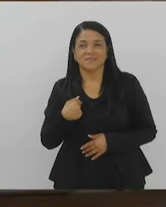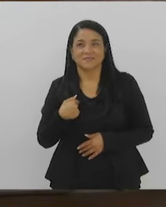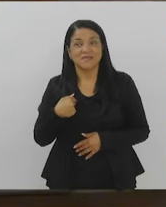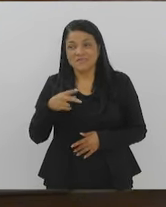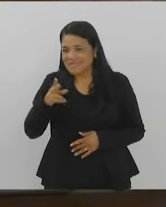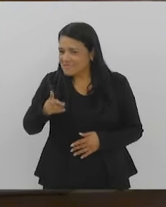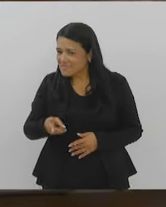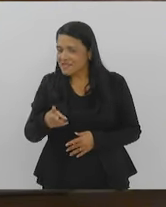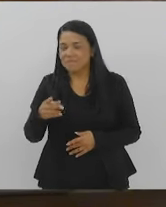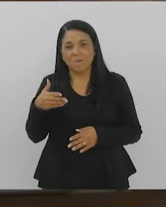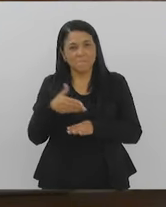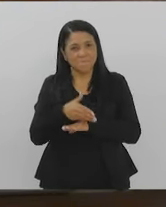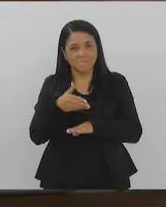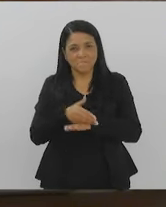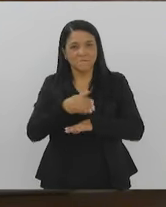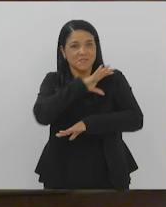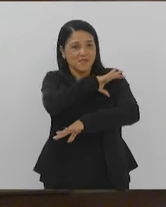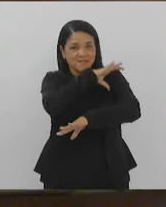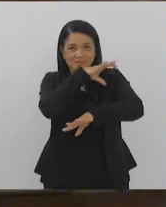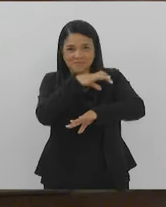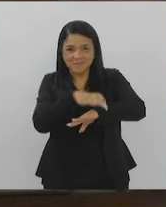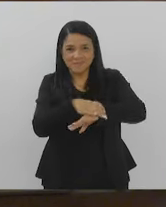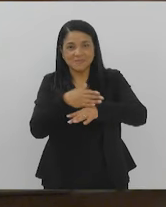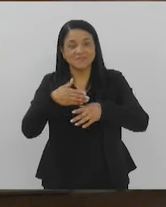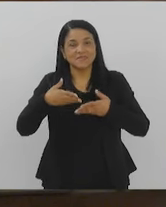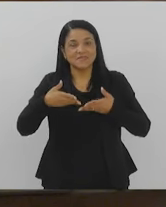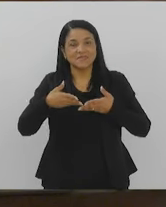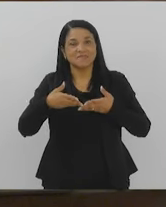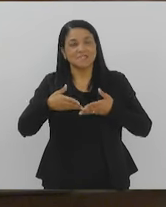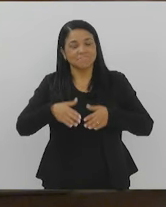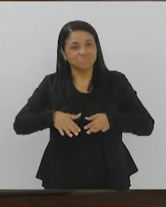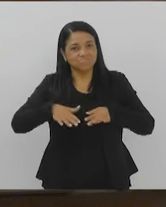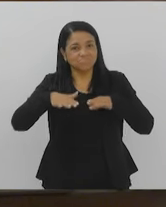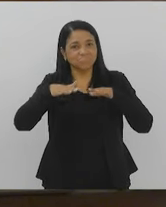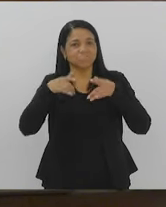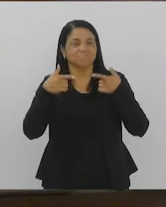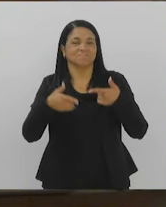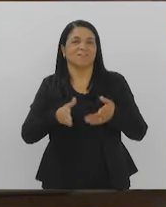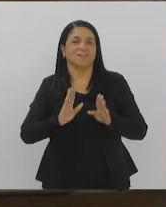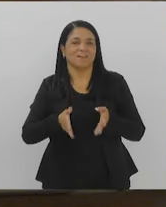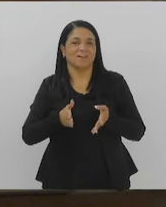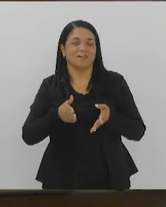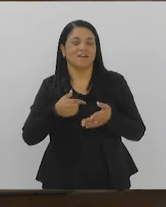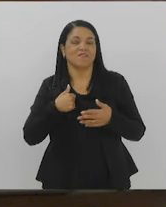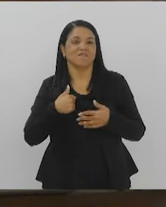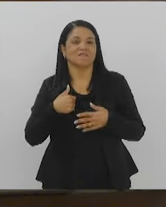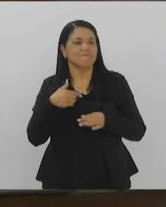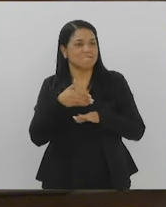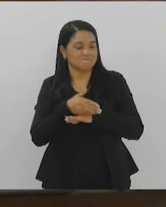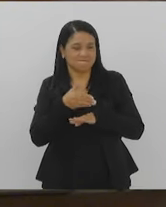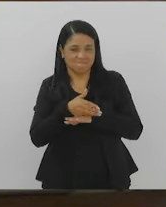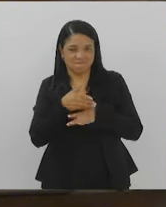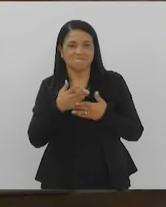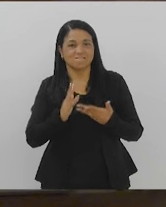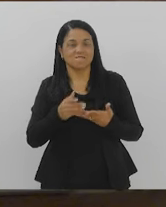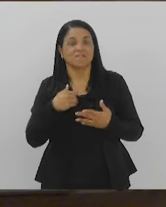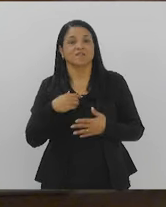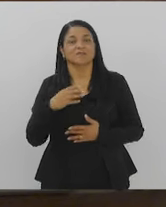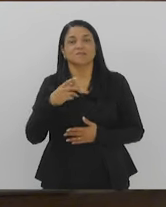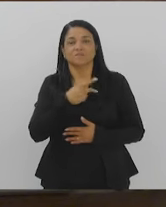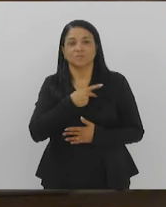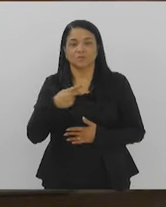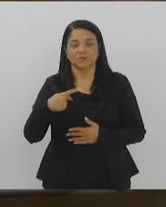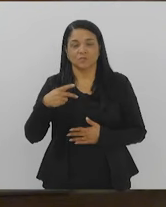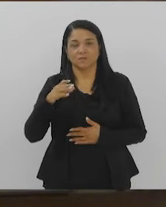que é assembleano, nascido, cria da casa, então jamais deixaria de estar presente. O pastor Antônio Carlos Inácio